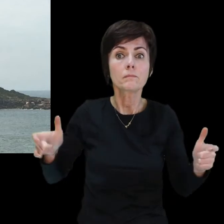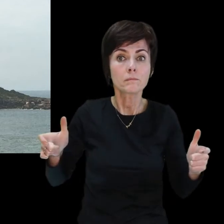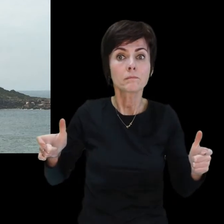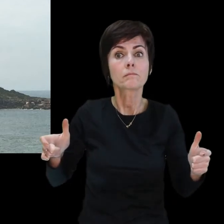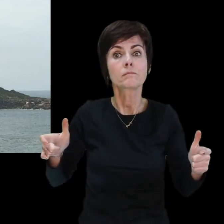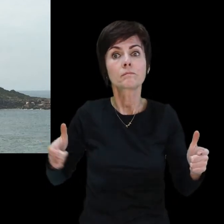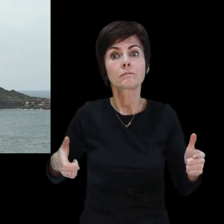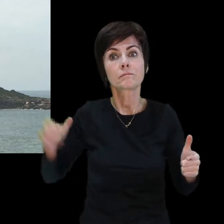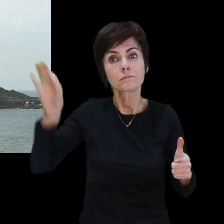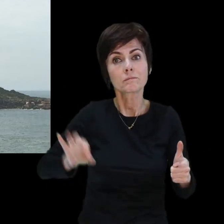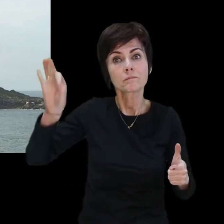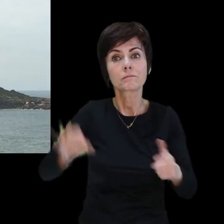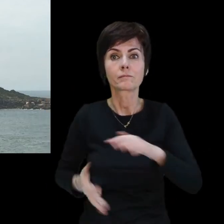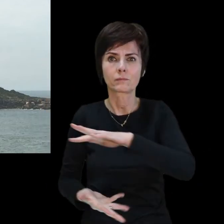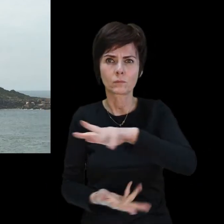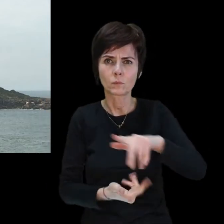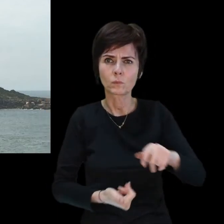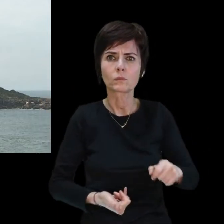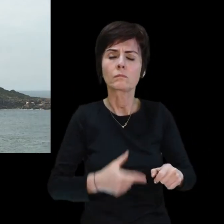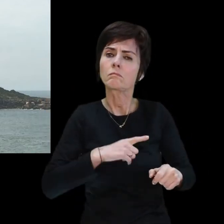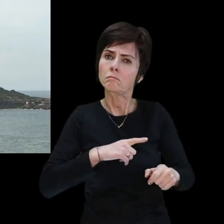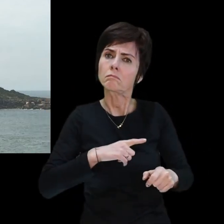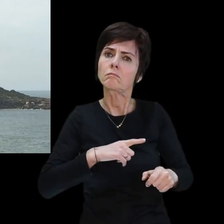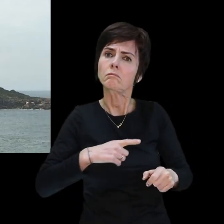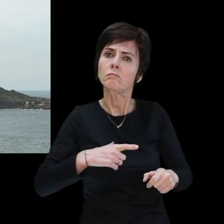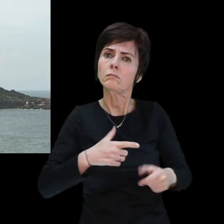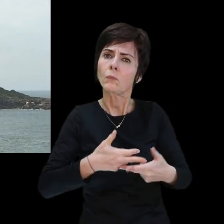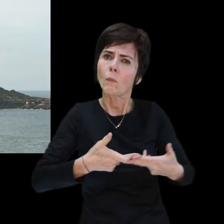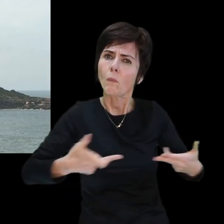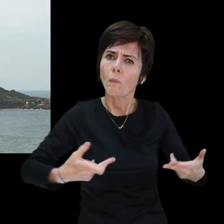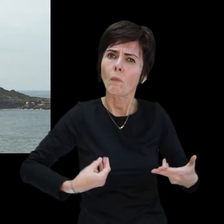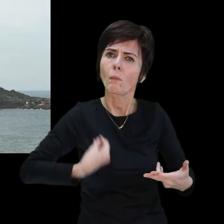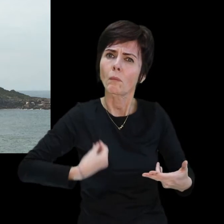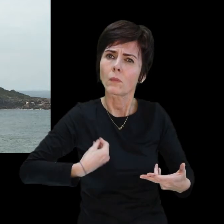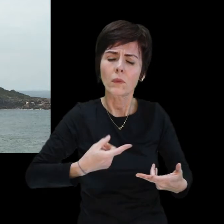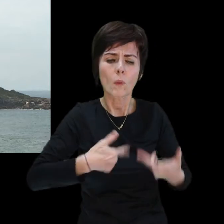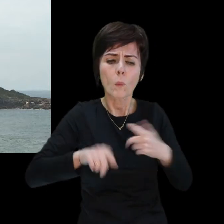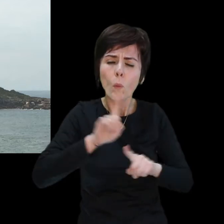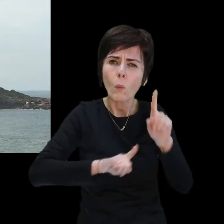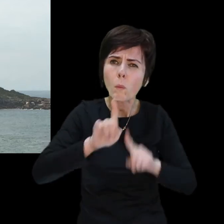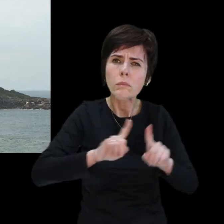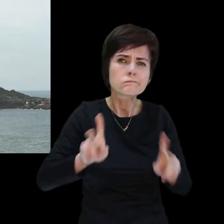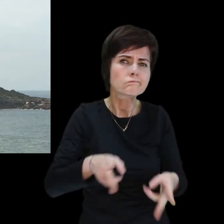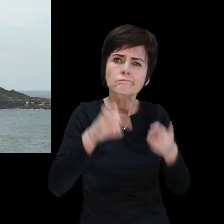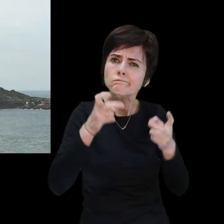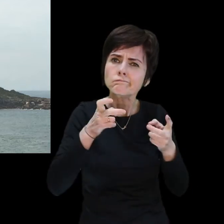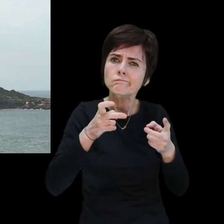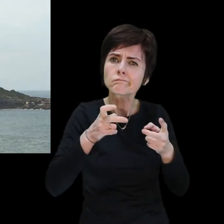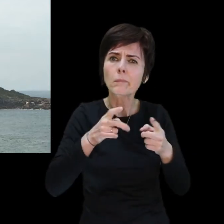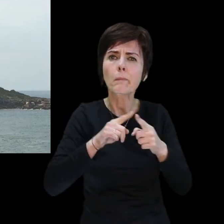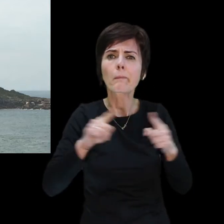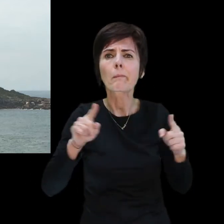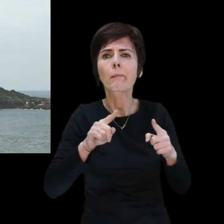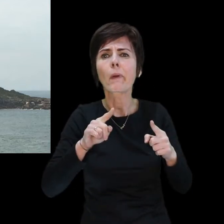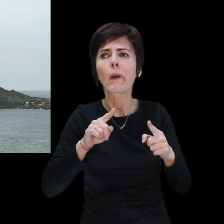dos constituintes majoritários do planeta. O oxigênio ele vai estar presente em várias coisas, até em algumas coisas que a gente não se dá